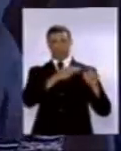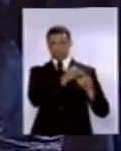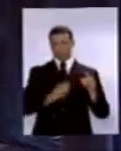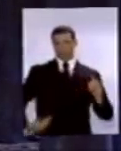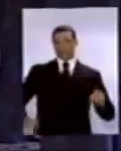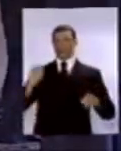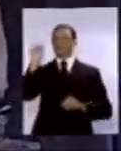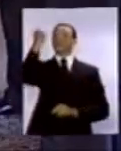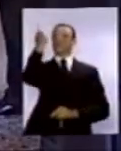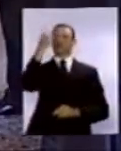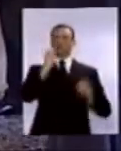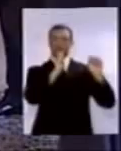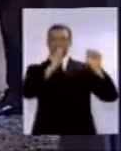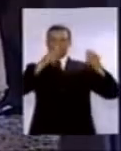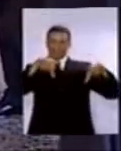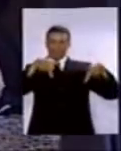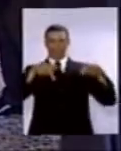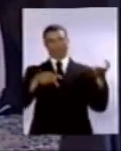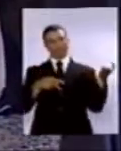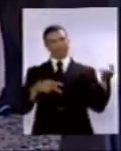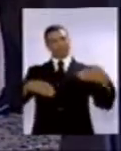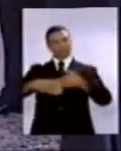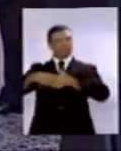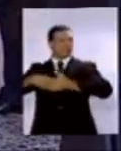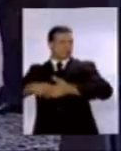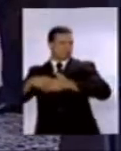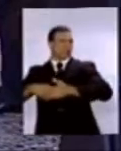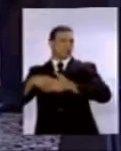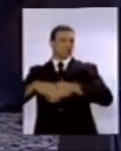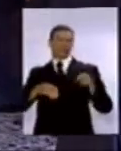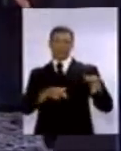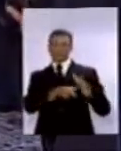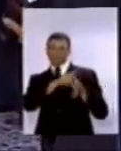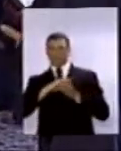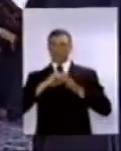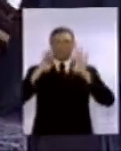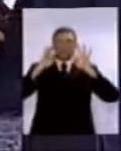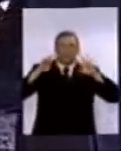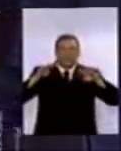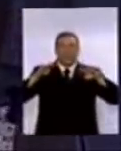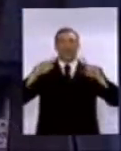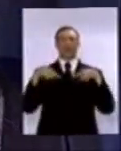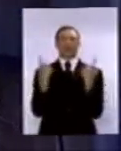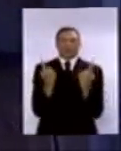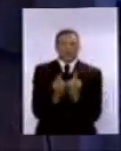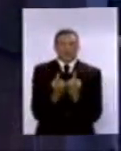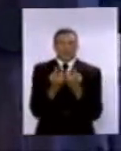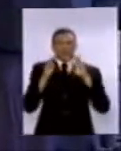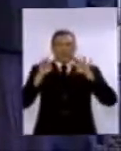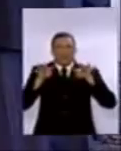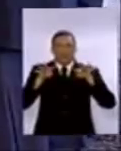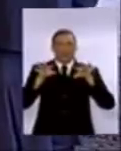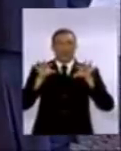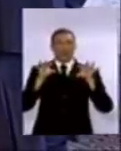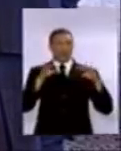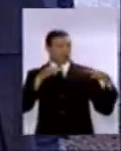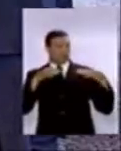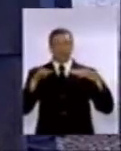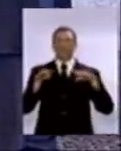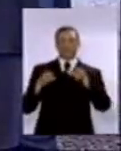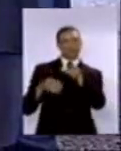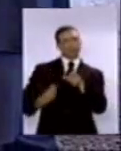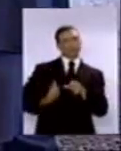presente acompanhamos sessões do supremo tribunal federal logo no início da tv justiça ministérios grau também